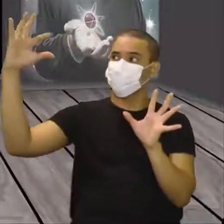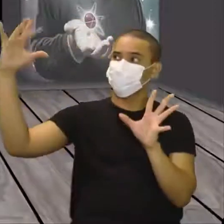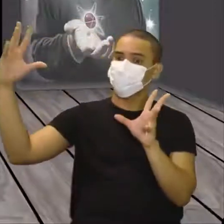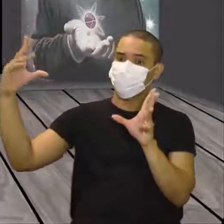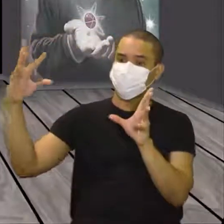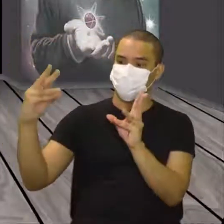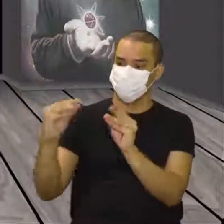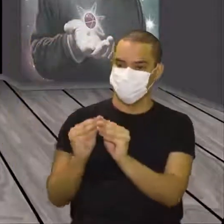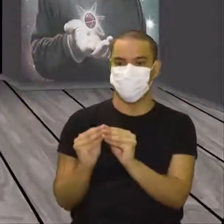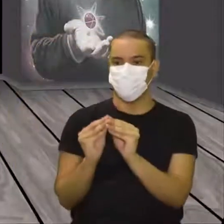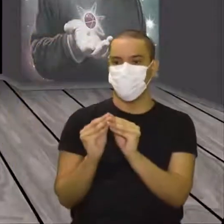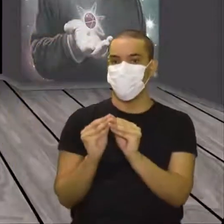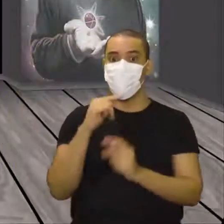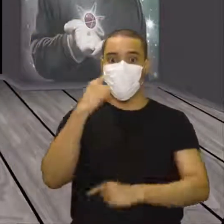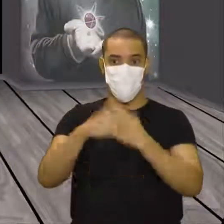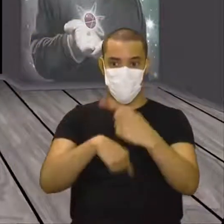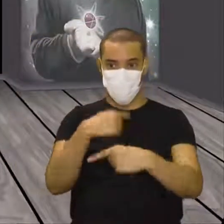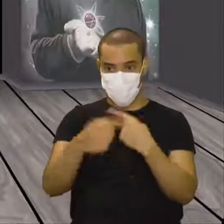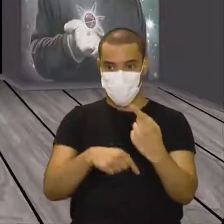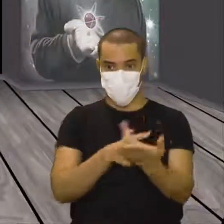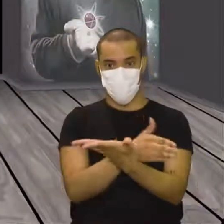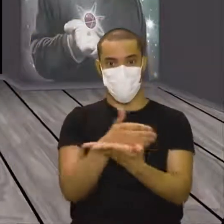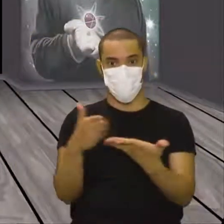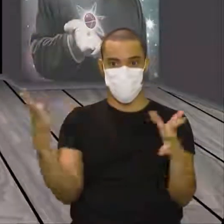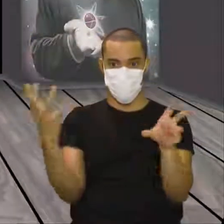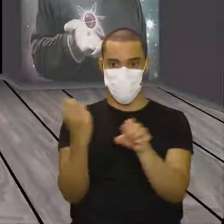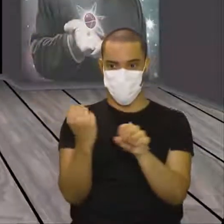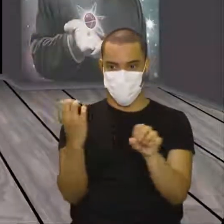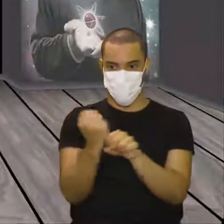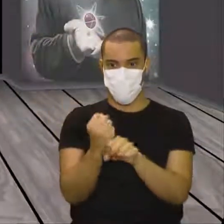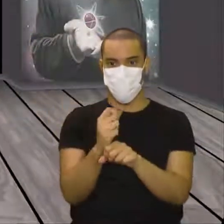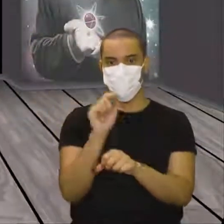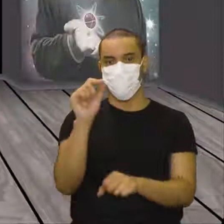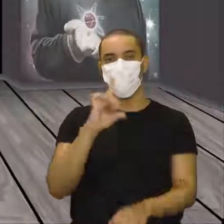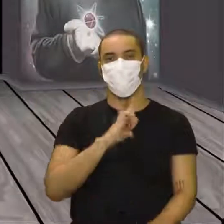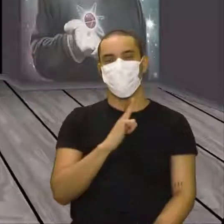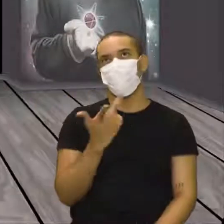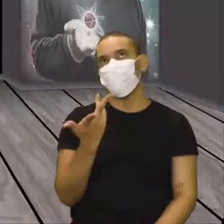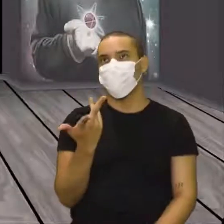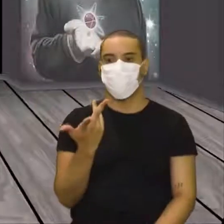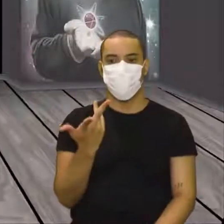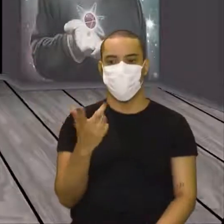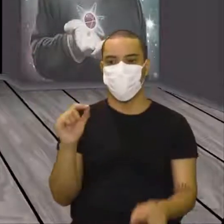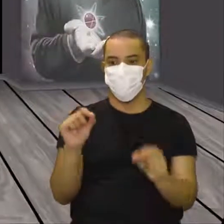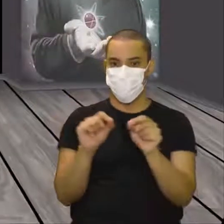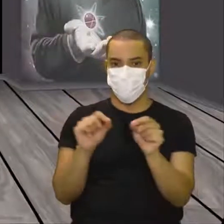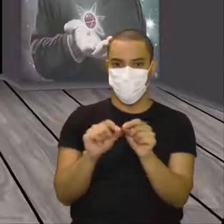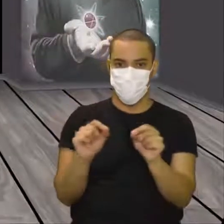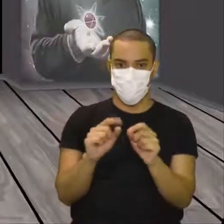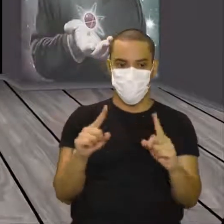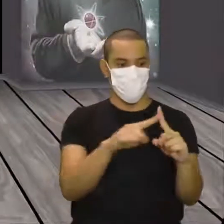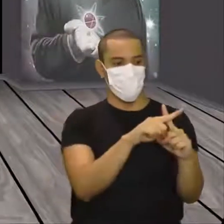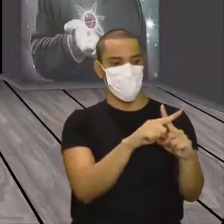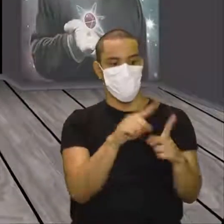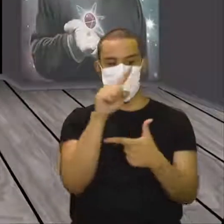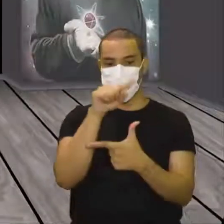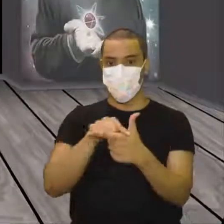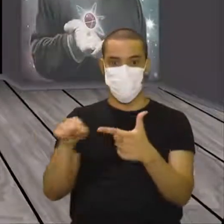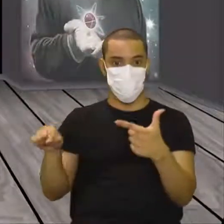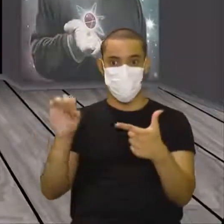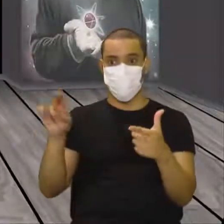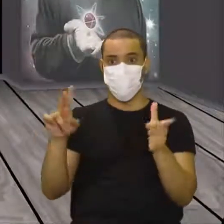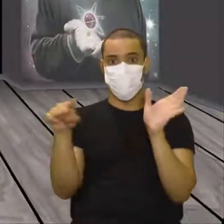simplificar para depois começar a calcular. Aí, o que, que você vai fazer? No máximo, uma multiplicação, uma divisão ou